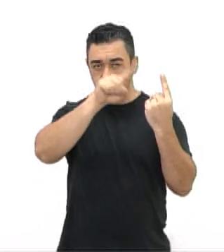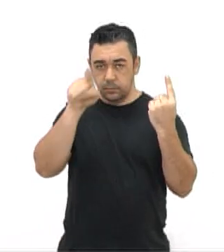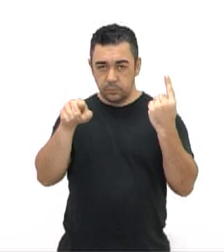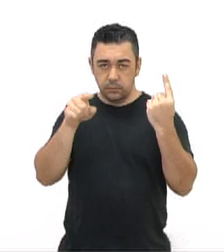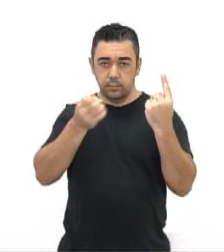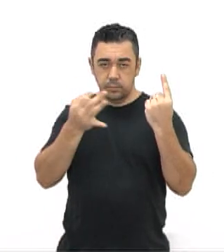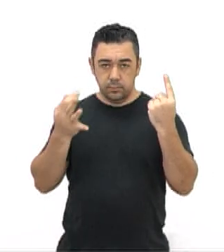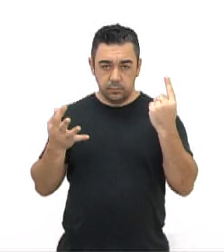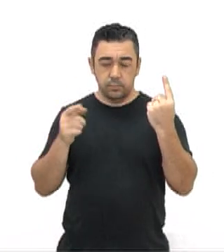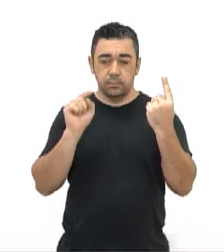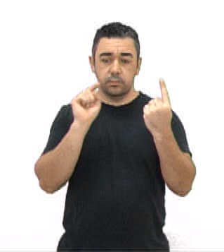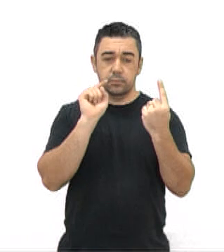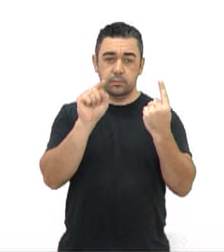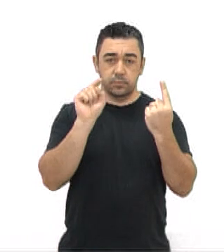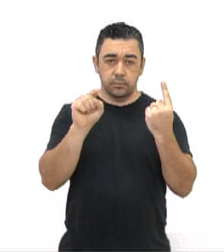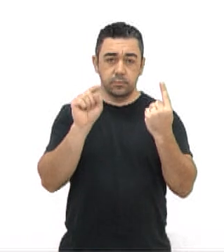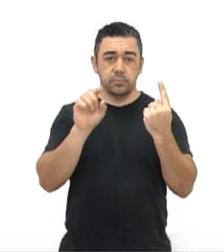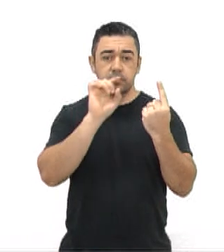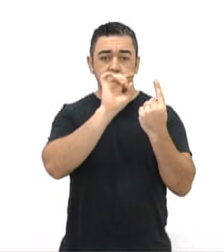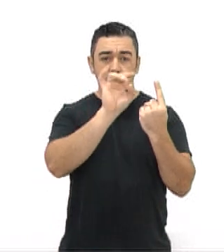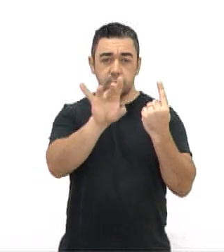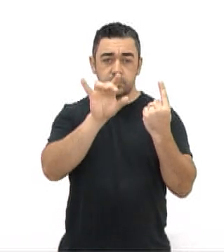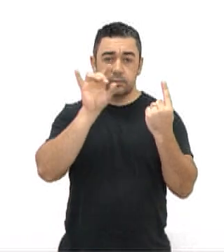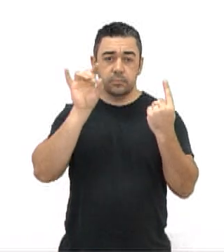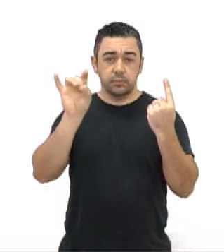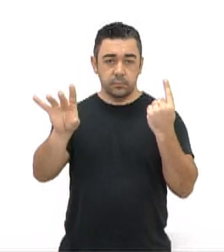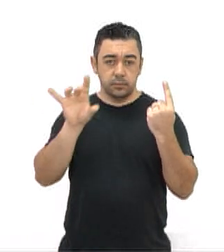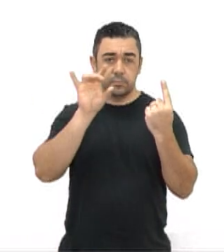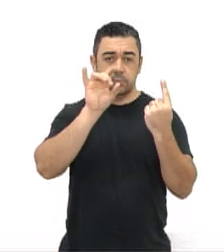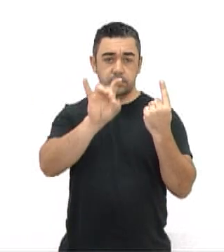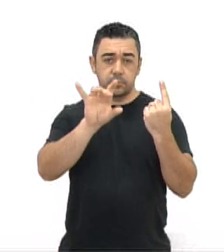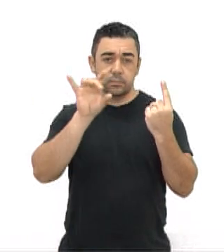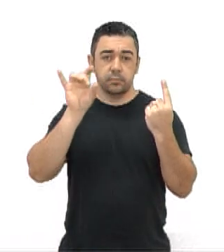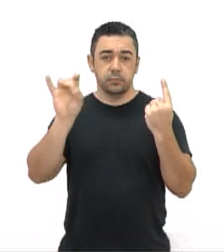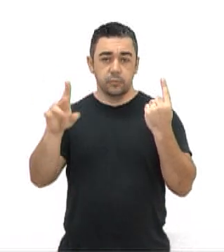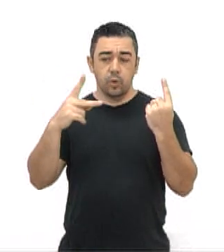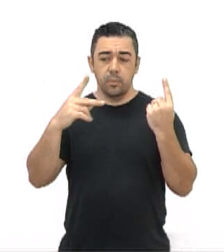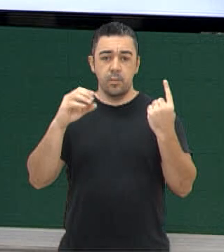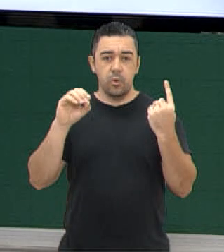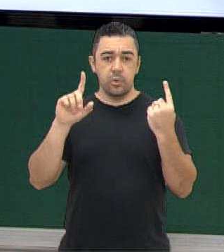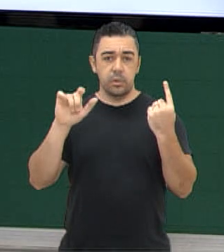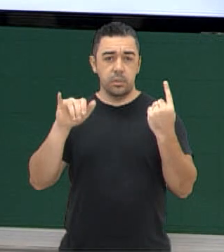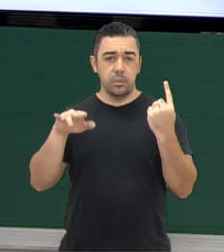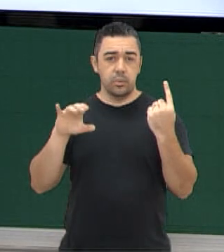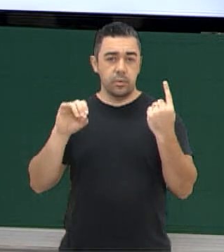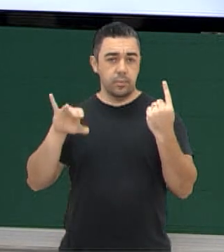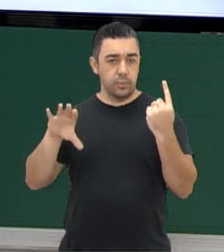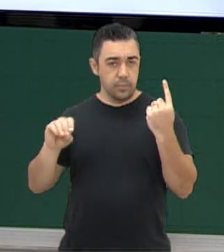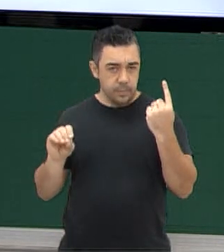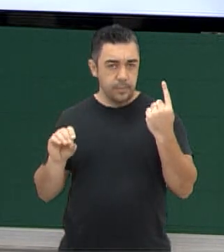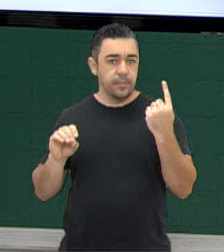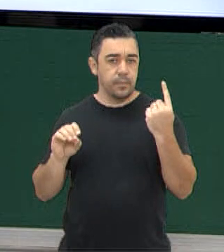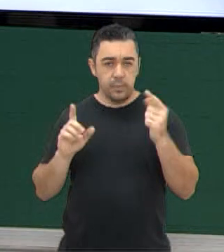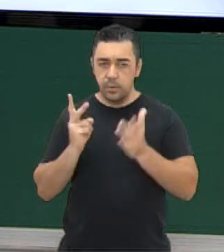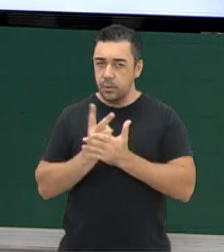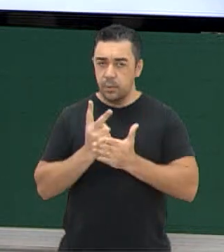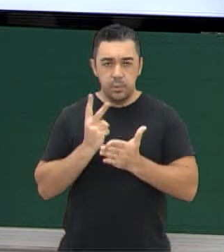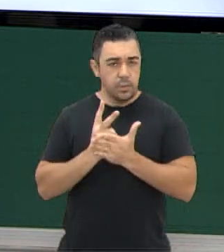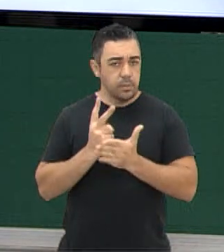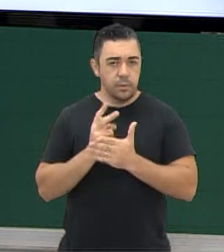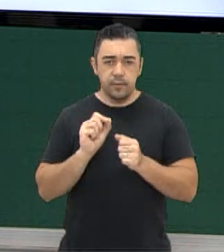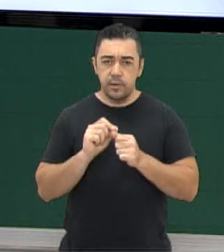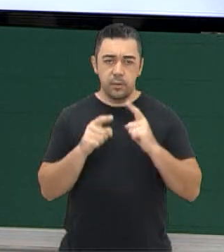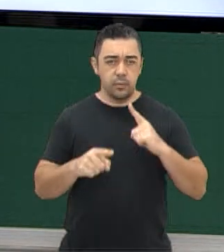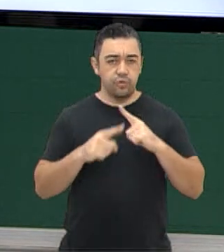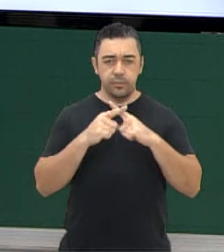quê? O monômio por cada termo do polinômio. Então, eu sempre vou estar multiplicando um pelo outro termo,